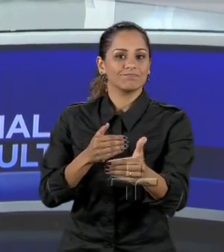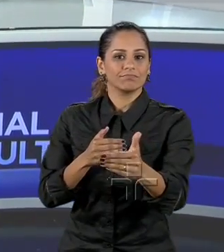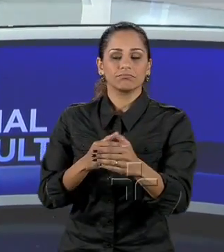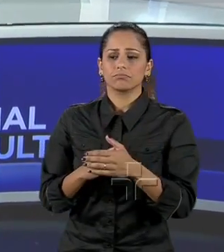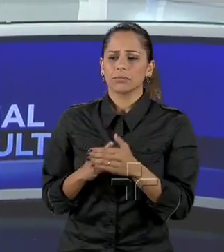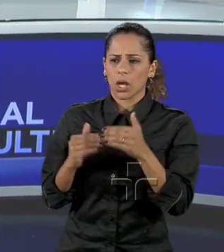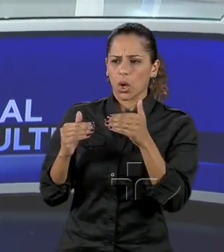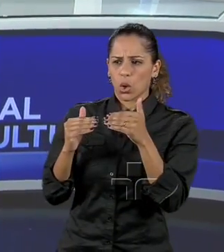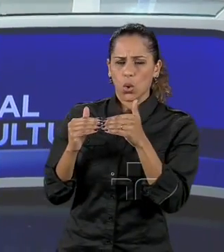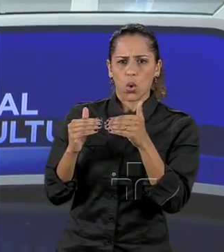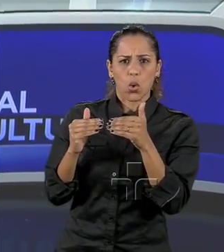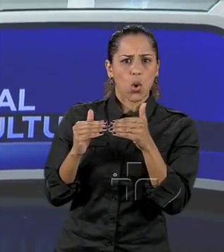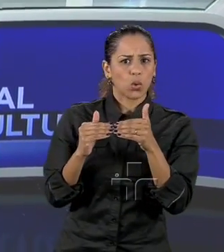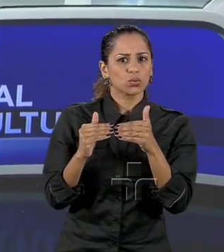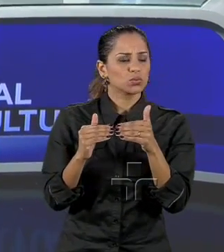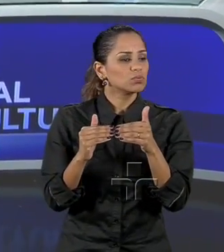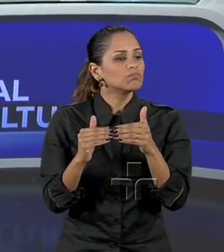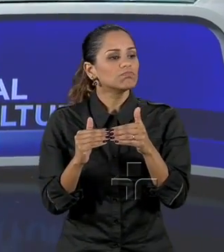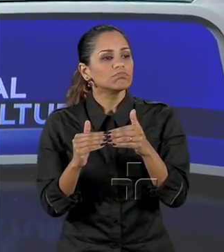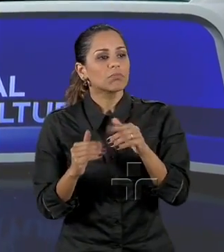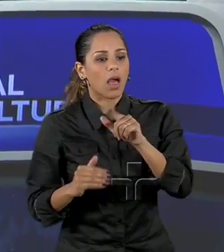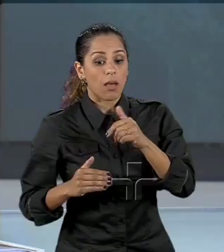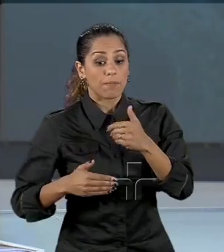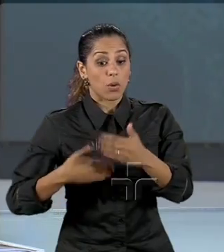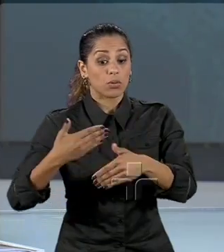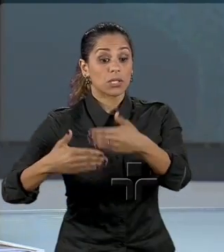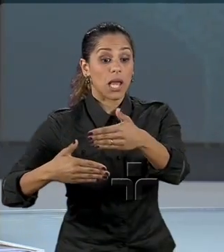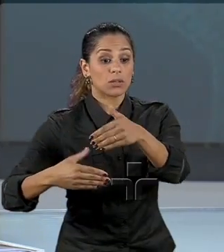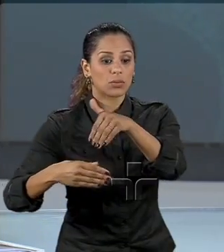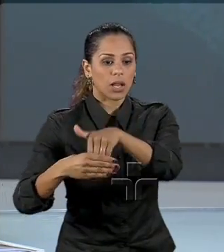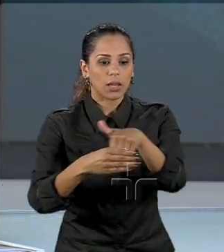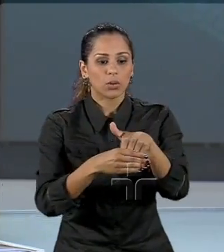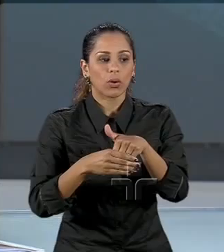O processo eleitoral é um processo de educação política, né?